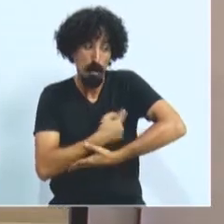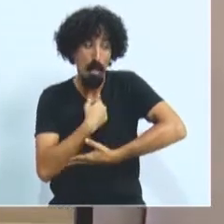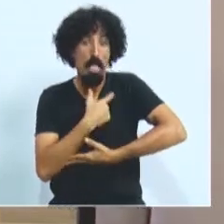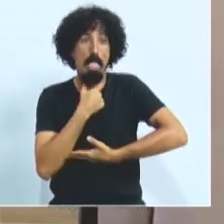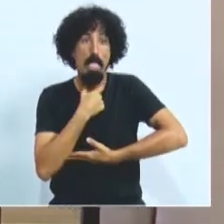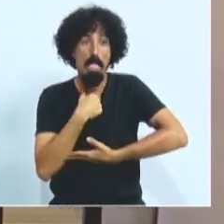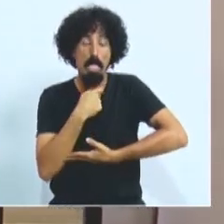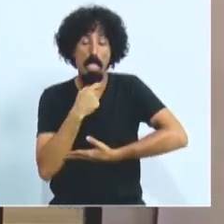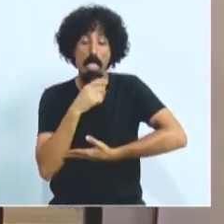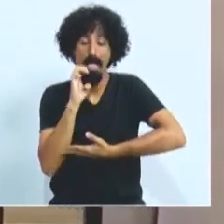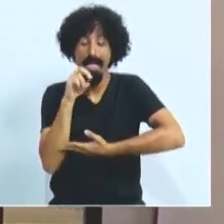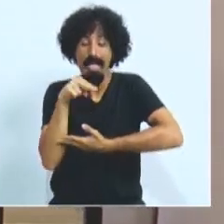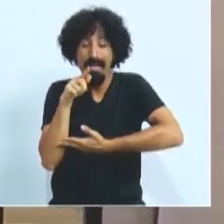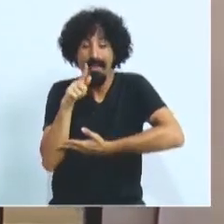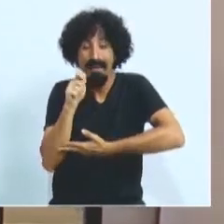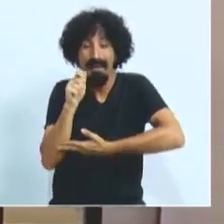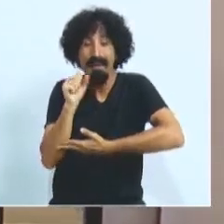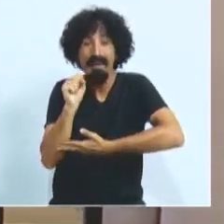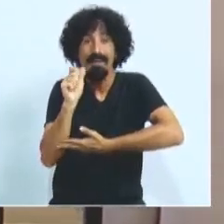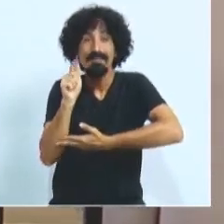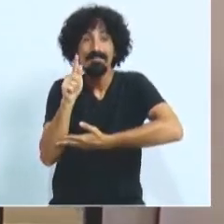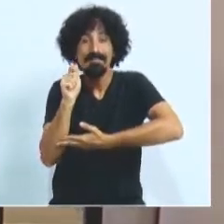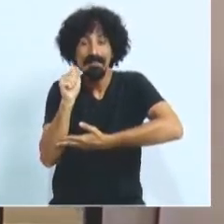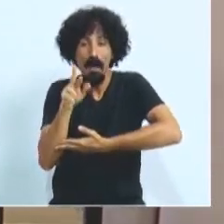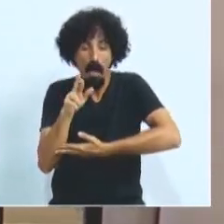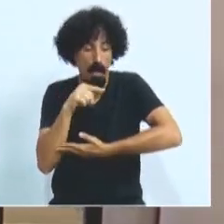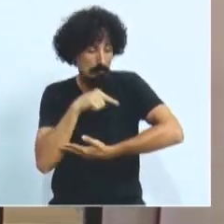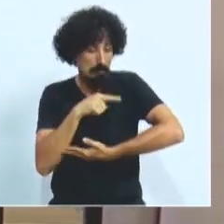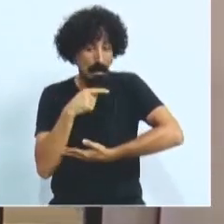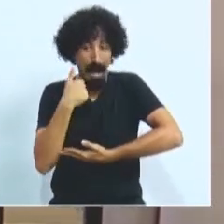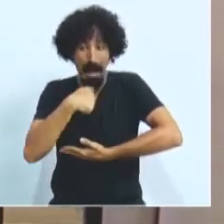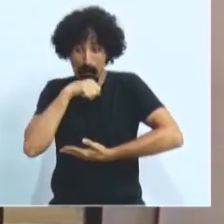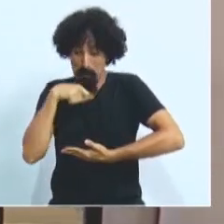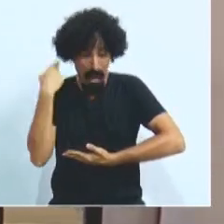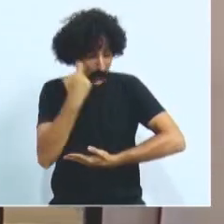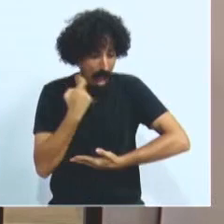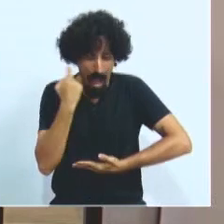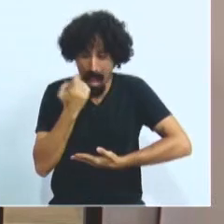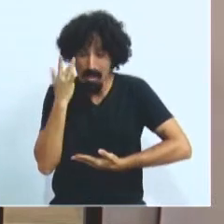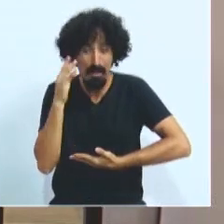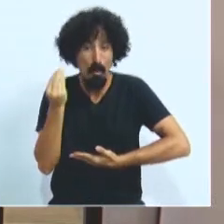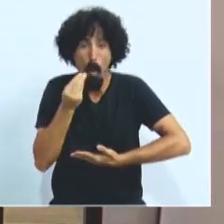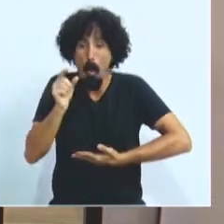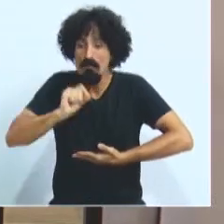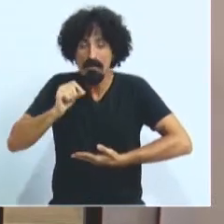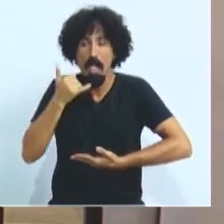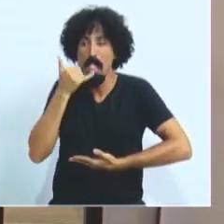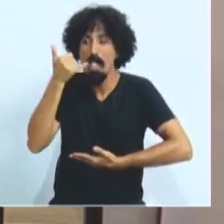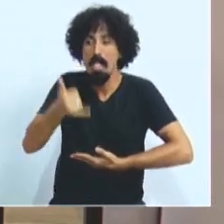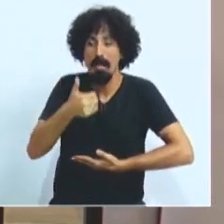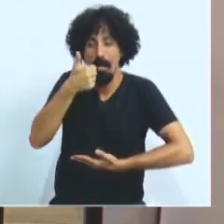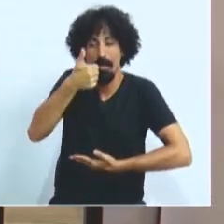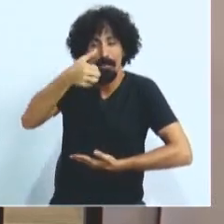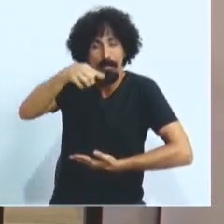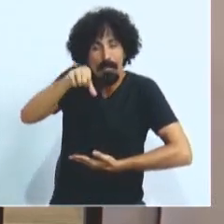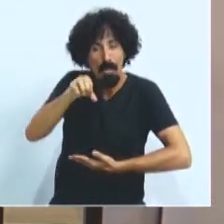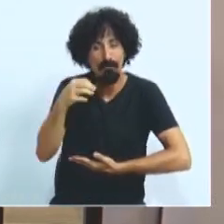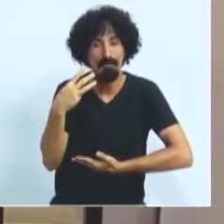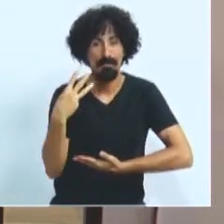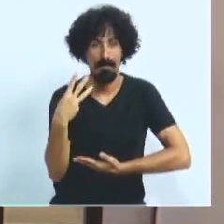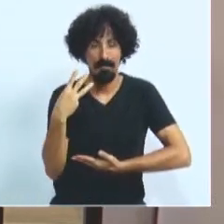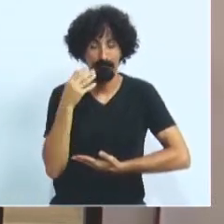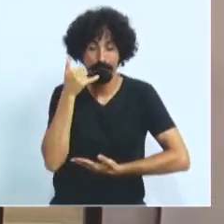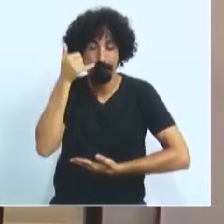está começando a comer e se engasga. A mãe entra em desespero, não sabe o que fazer, aí ela liga, o atendente constata